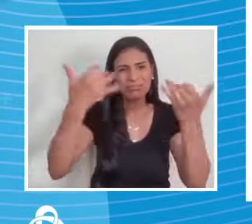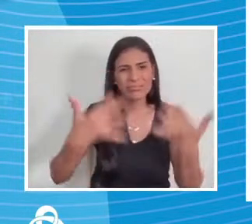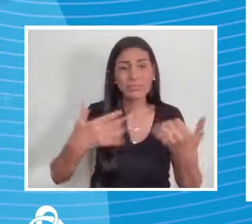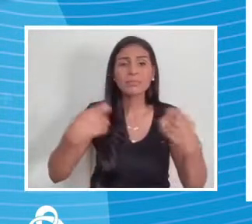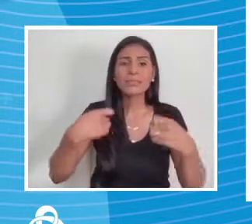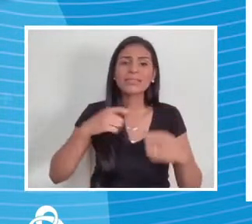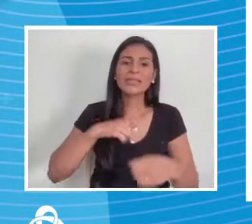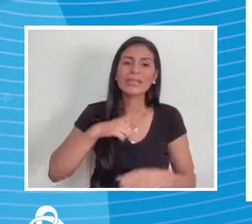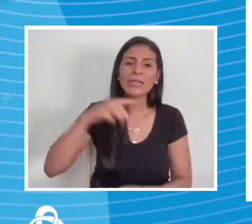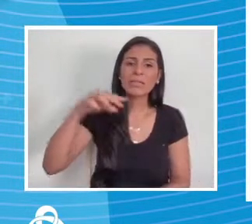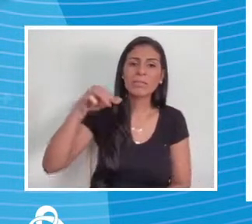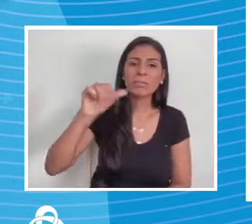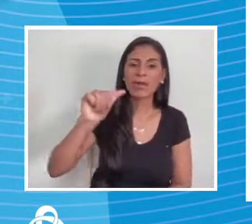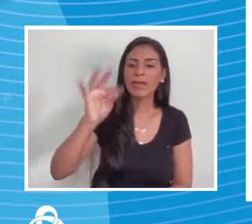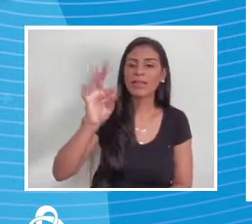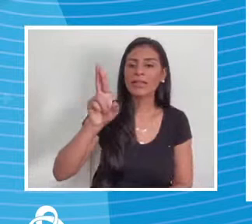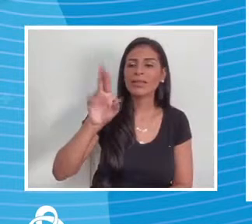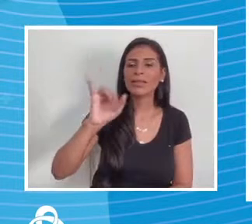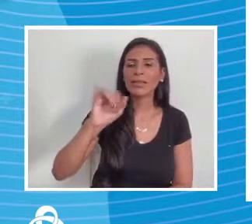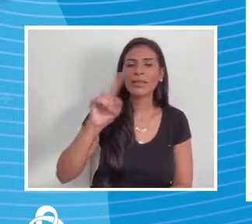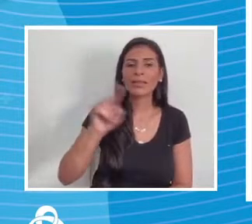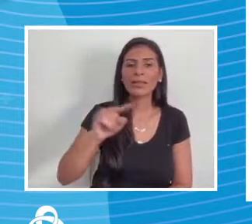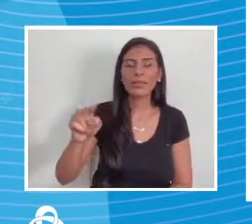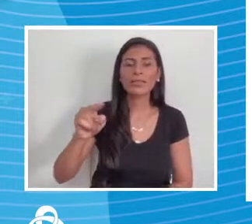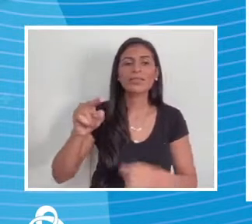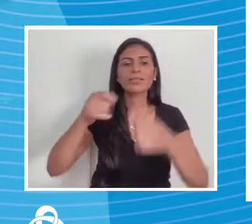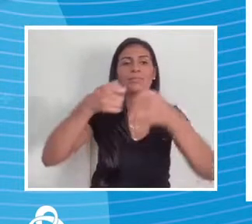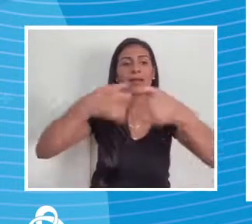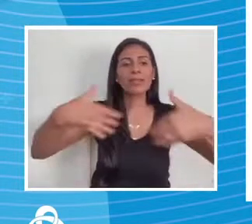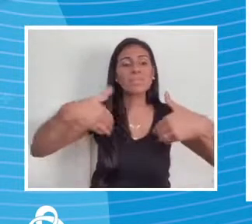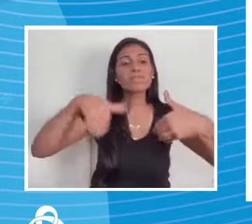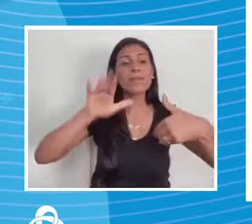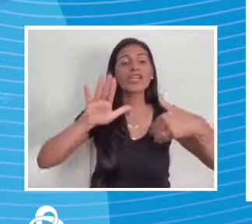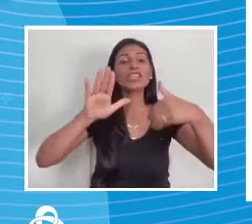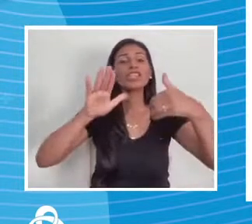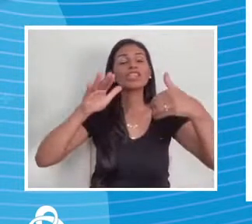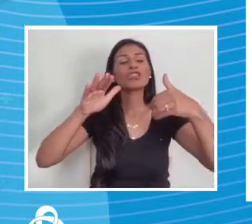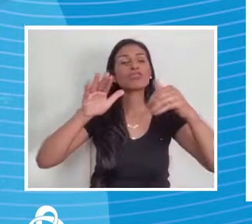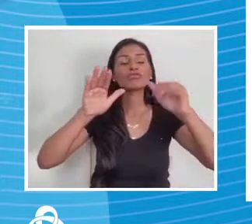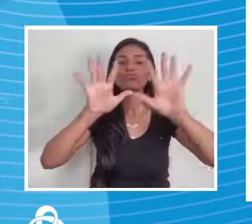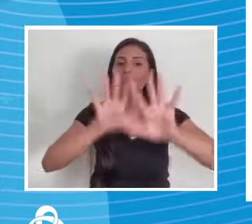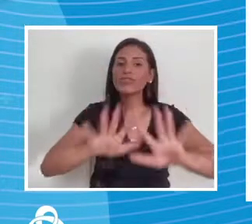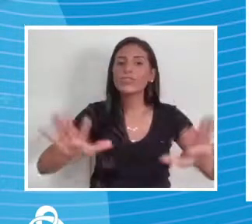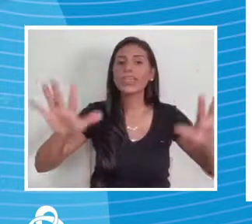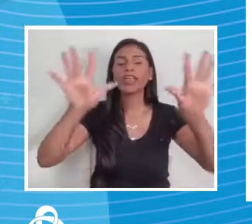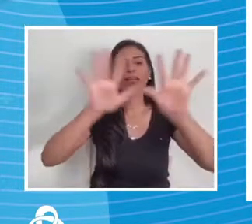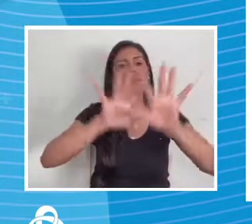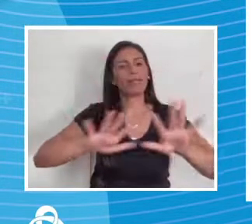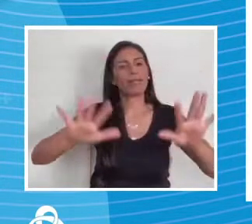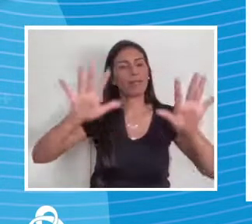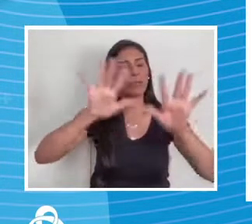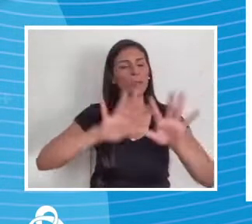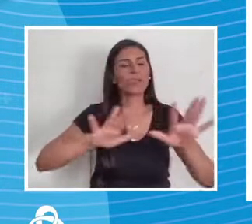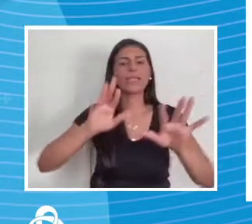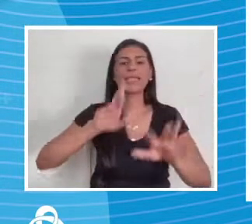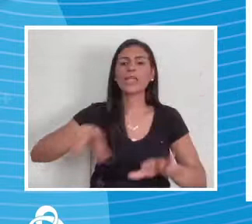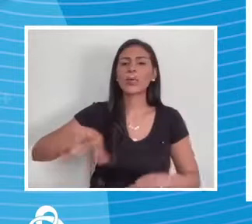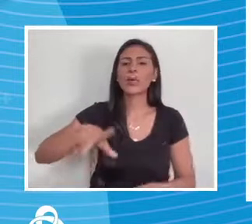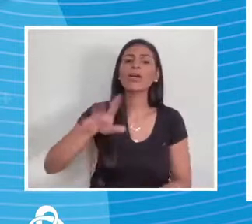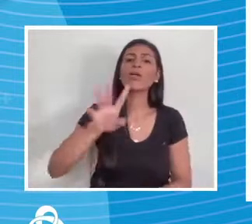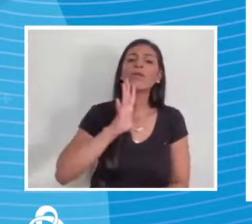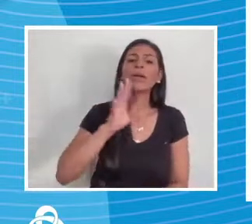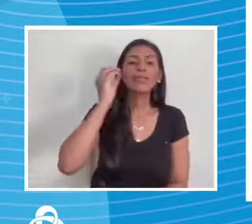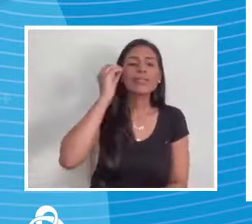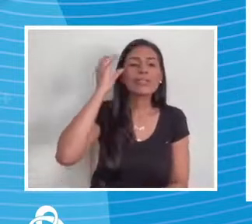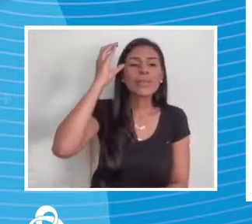ser matrizes mais expandidas, não podem ficar circunscritas a esses conhecimentos mais constelados, mais distantes, mas tem que ter toda